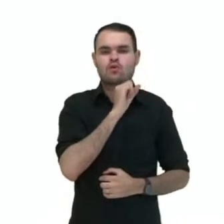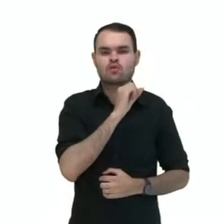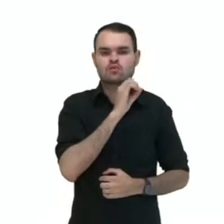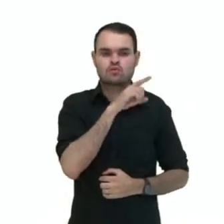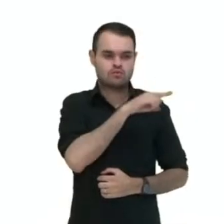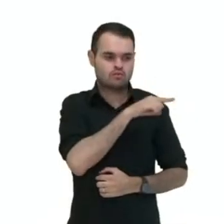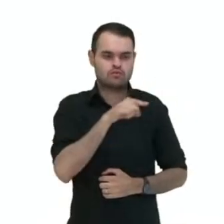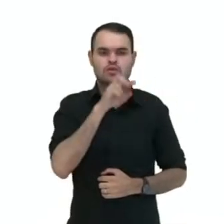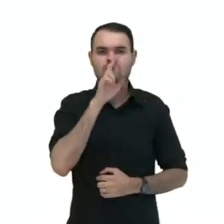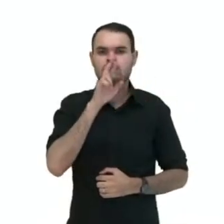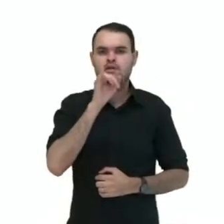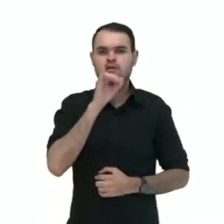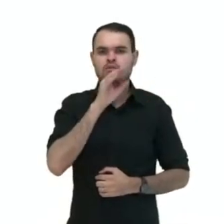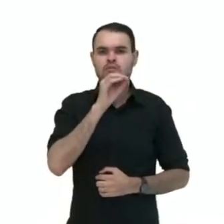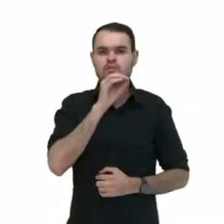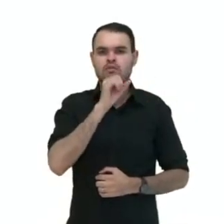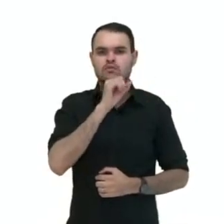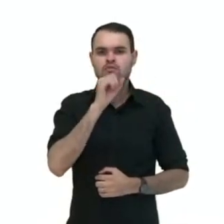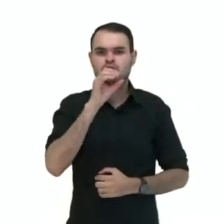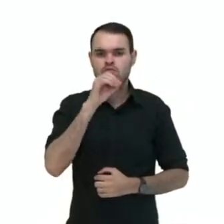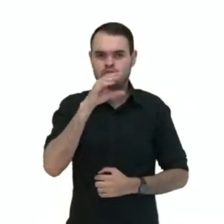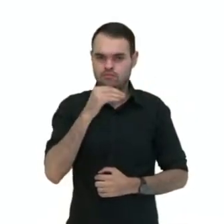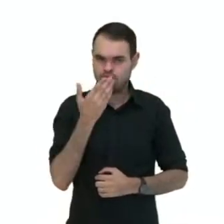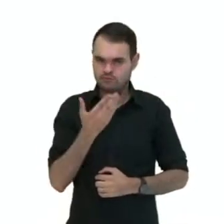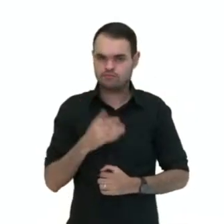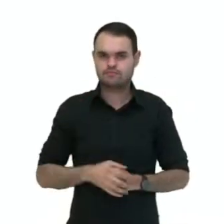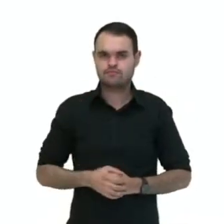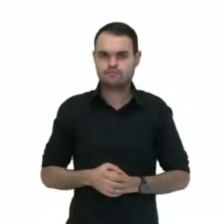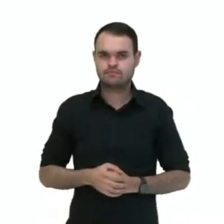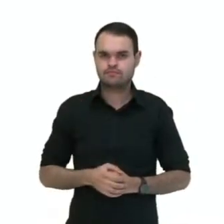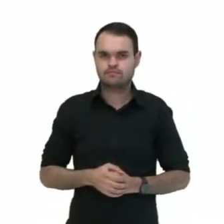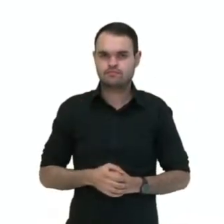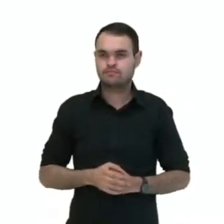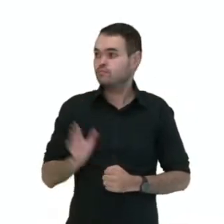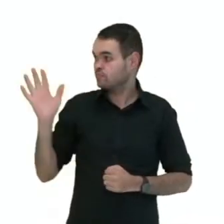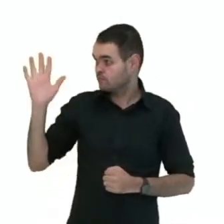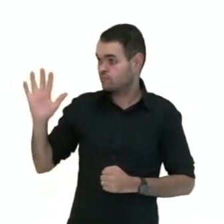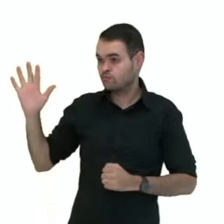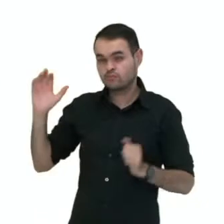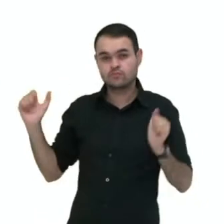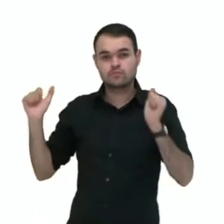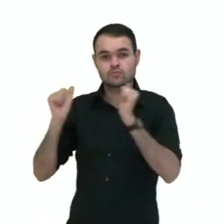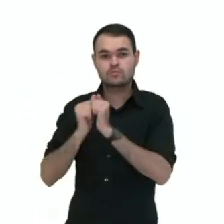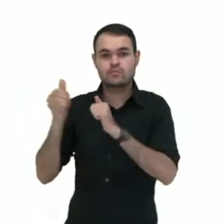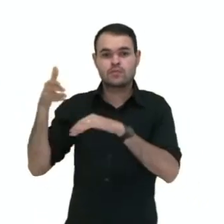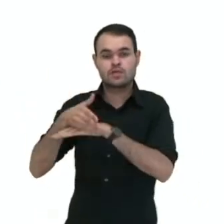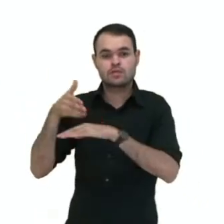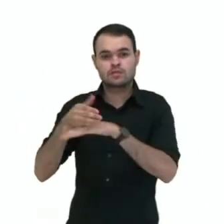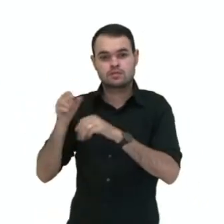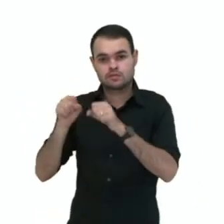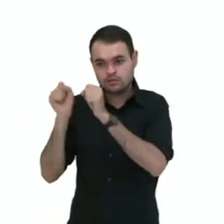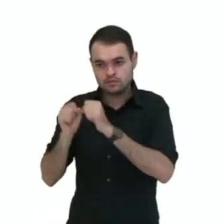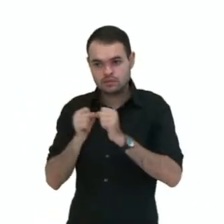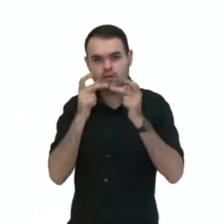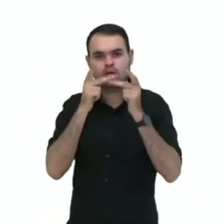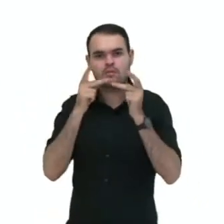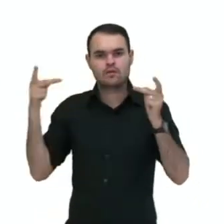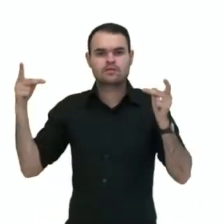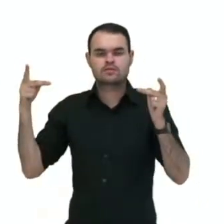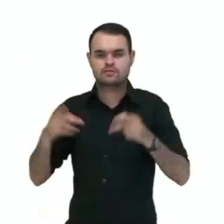observa, são os ribossomos, certo? E logo, eles juntos participam da síntese